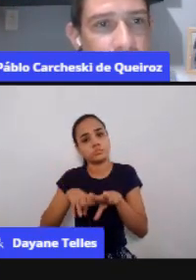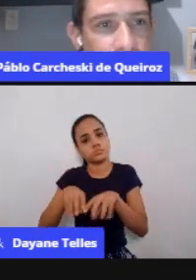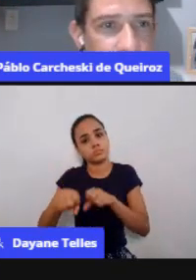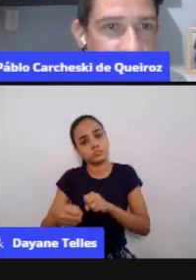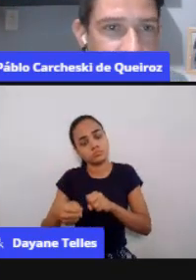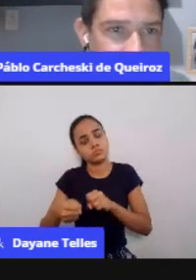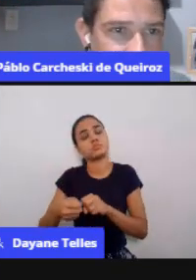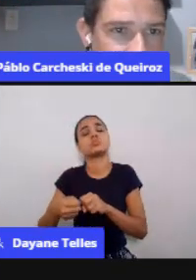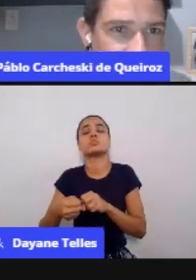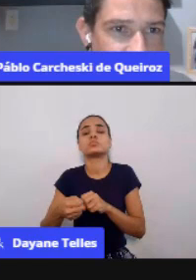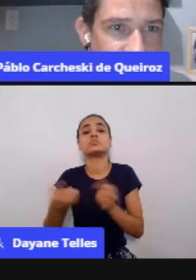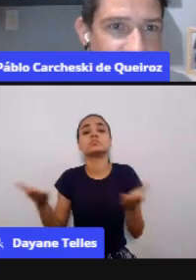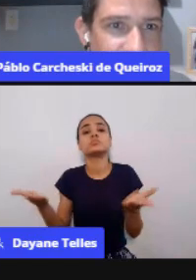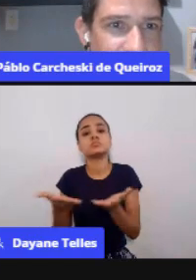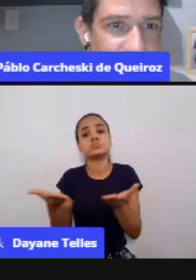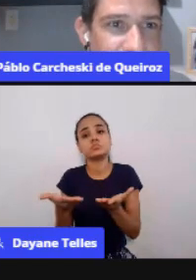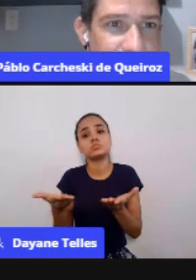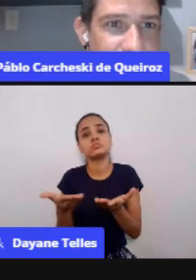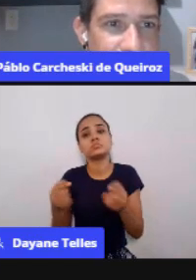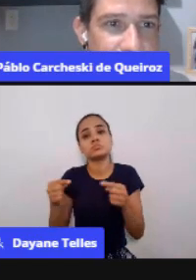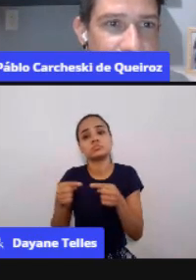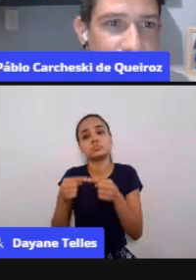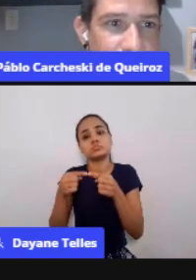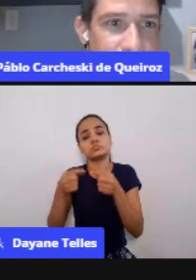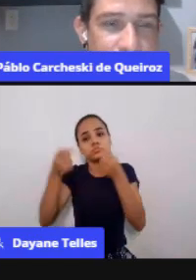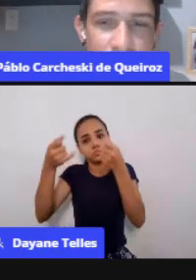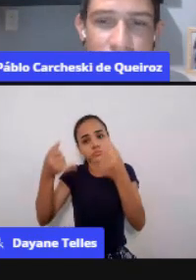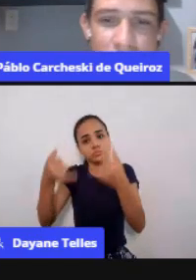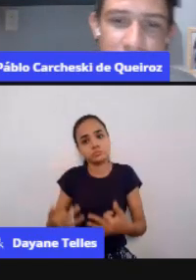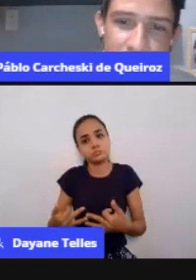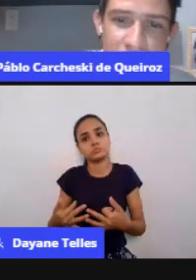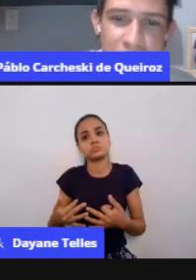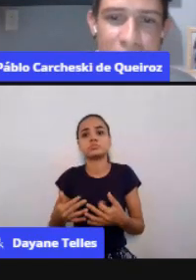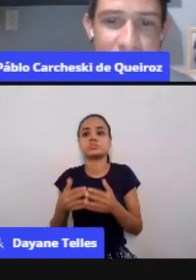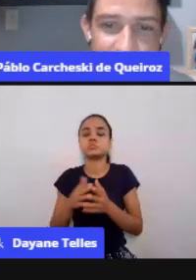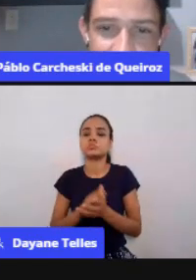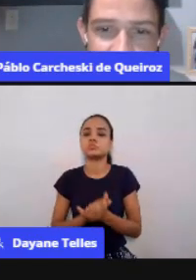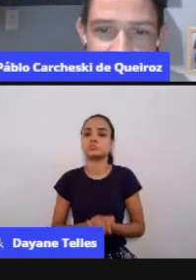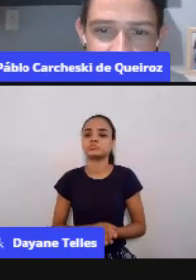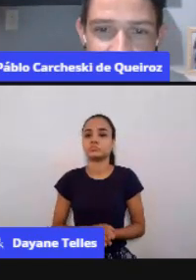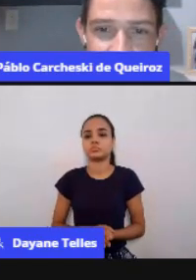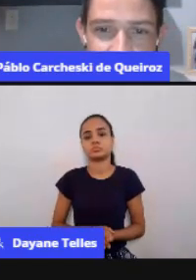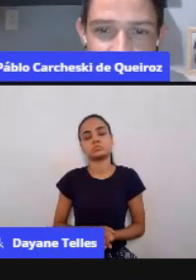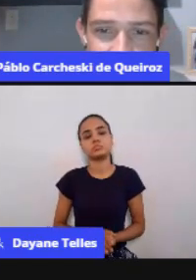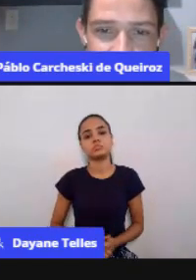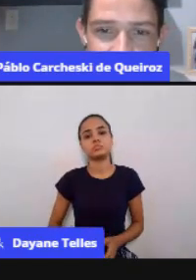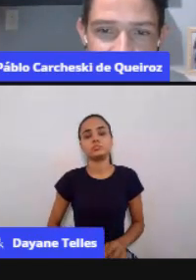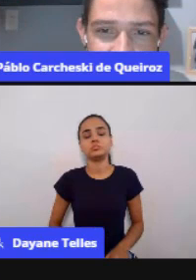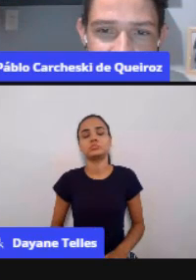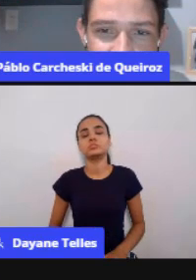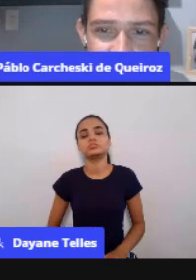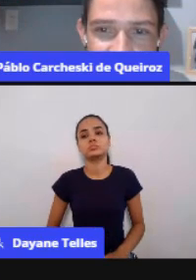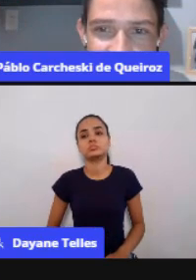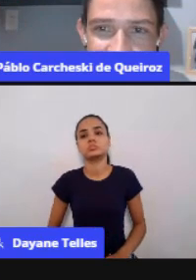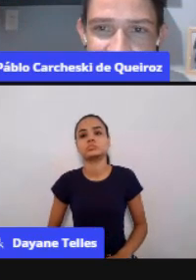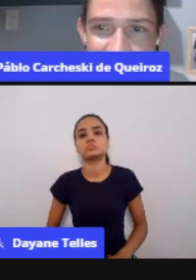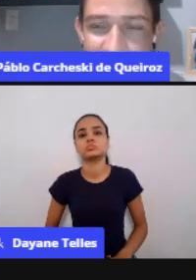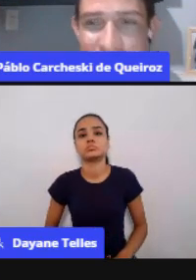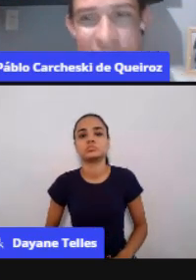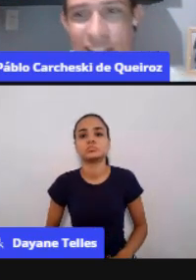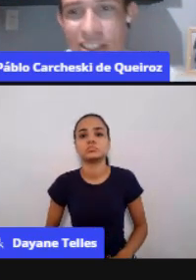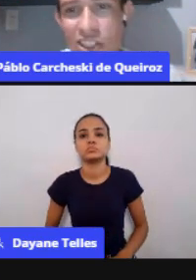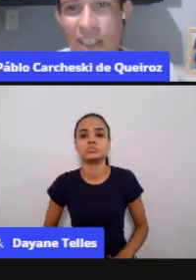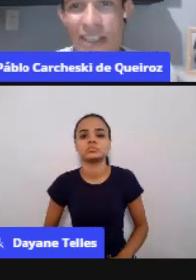professor Pablo possa falar um pouco mais. Ok. Obrigado, Aguinaldo. Então, essa